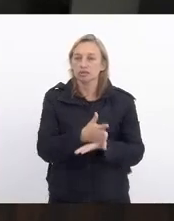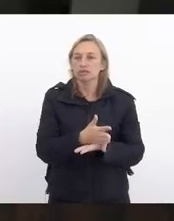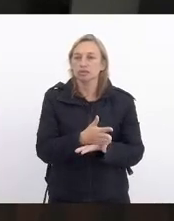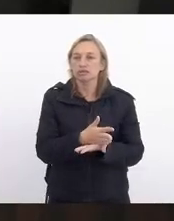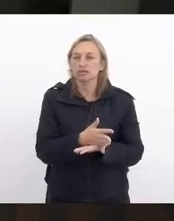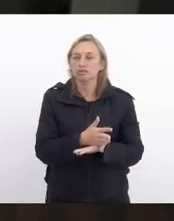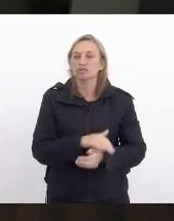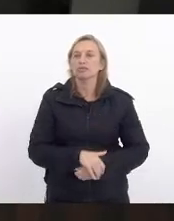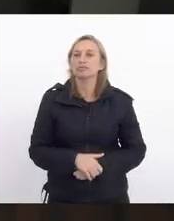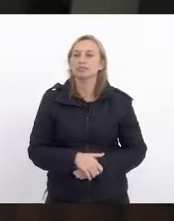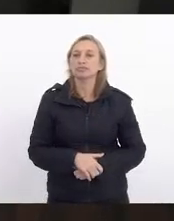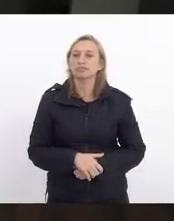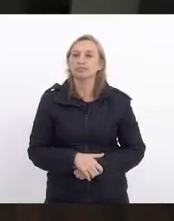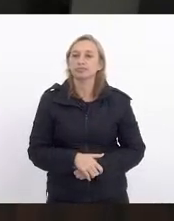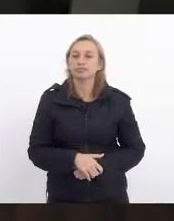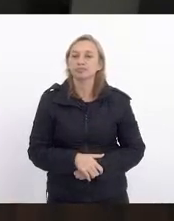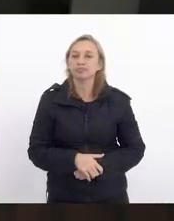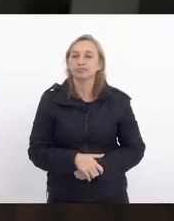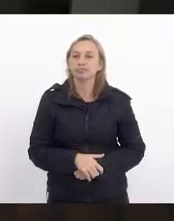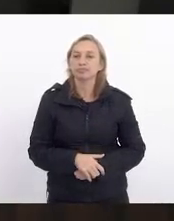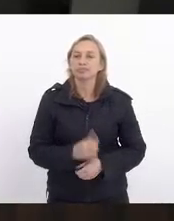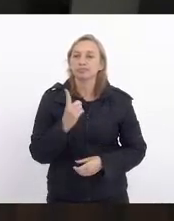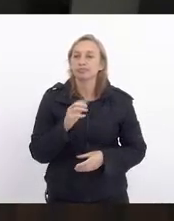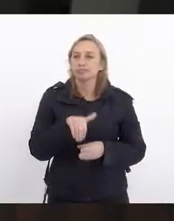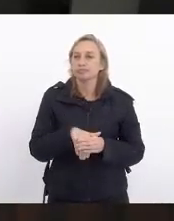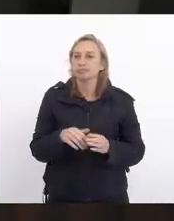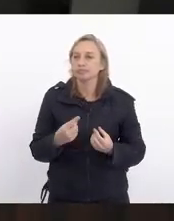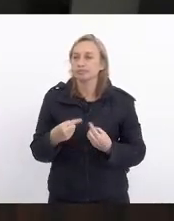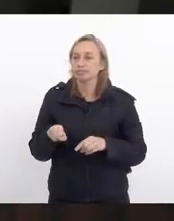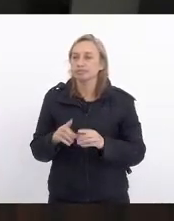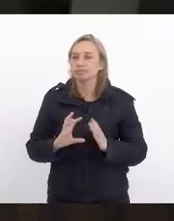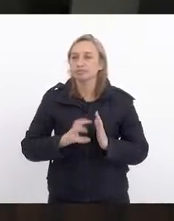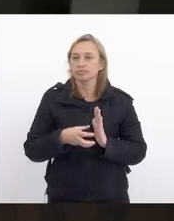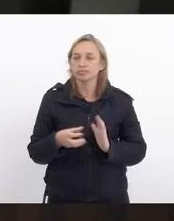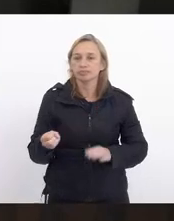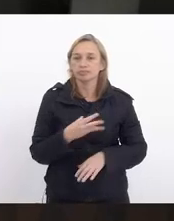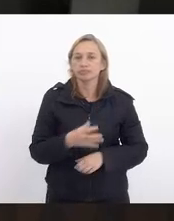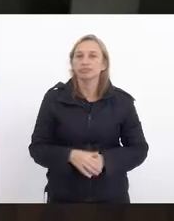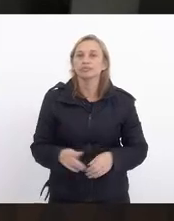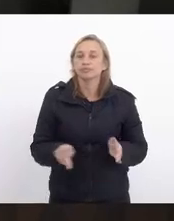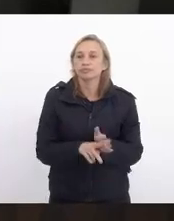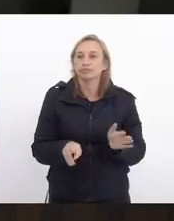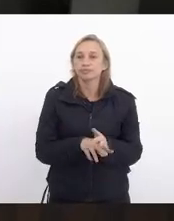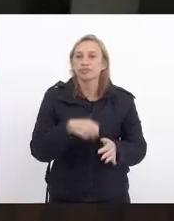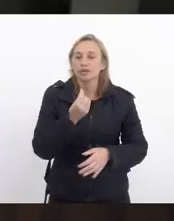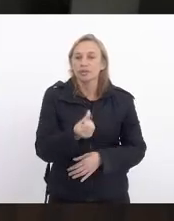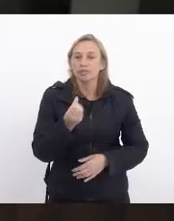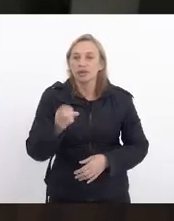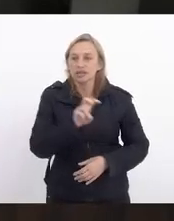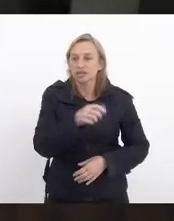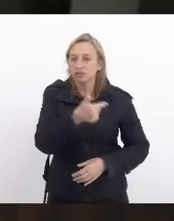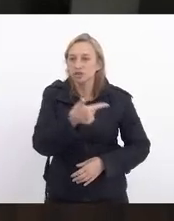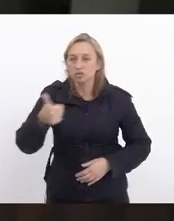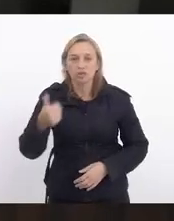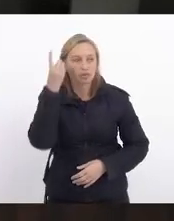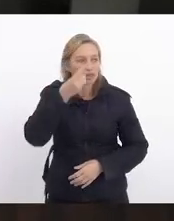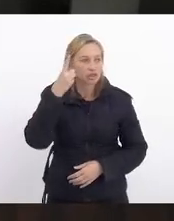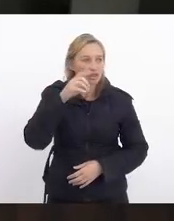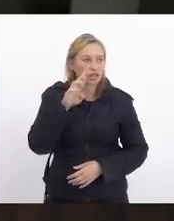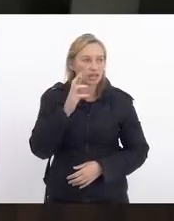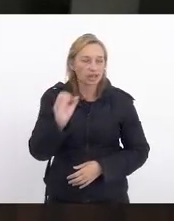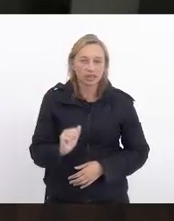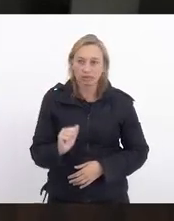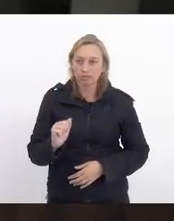Como estão aprovada vai à promulgação com voto pela abstenção do novo projeto de resolução 665 de 21 de autoria